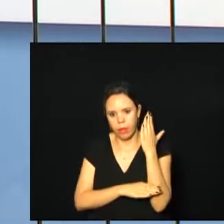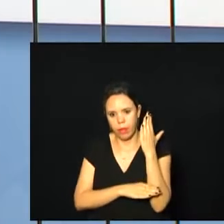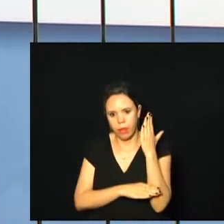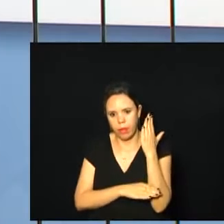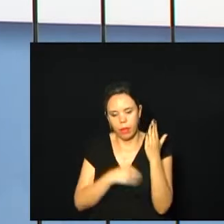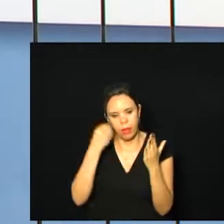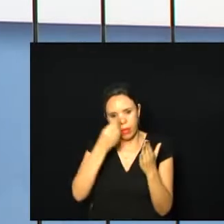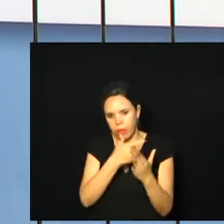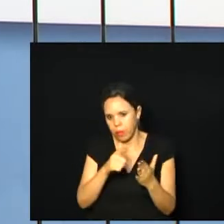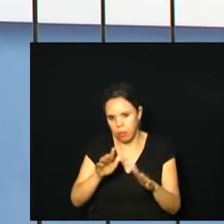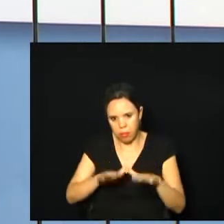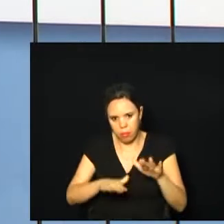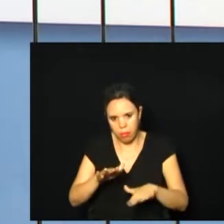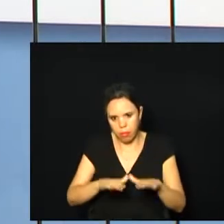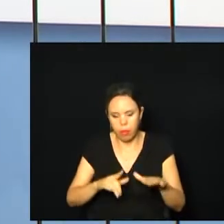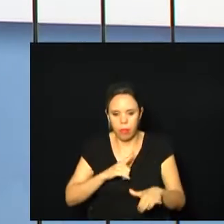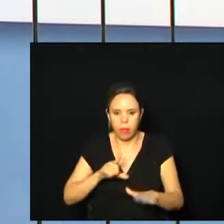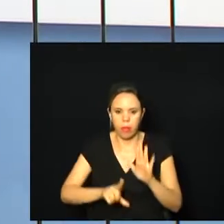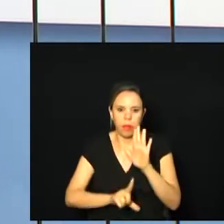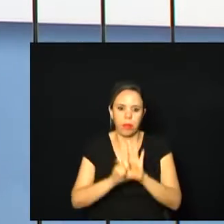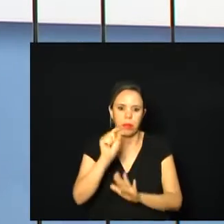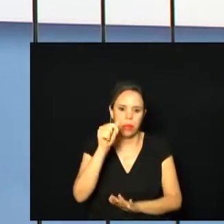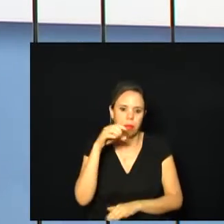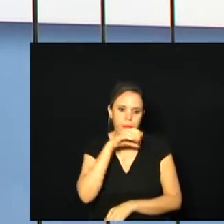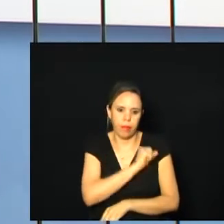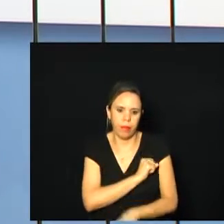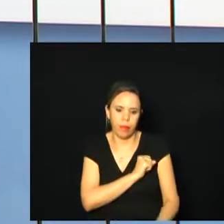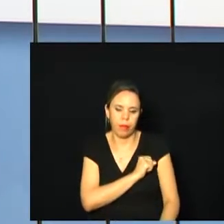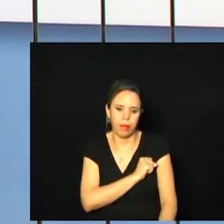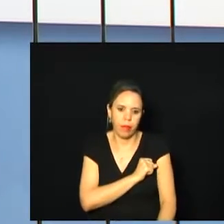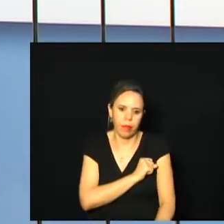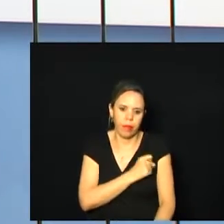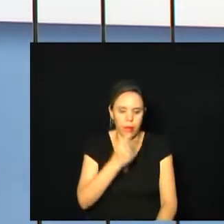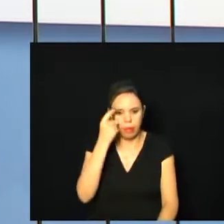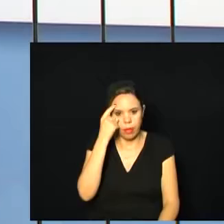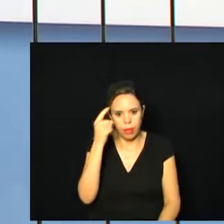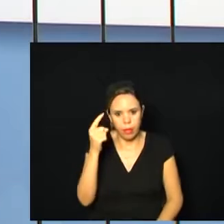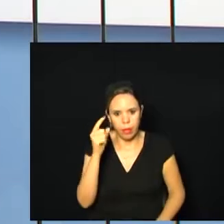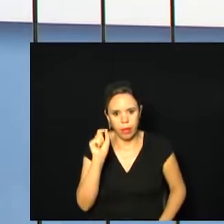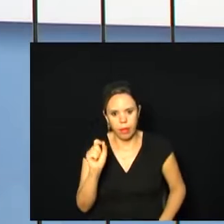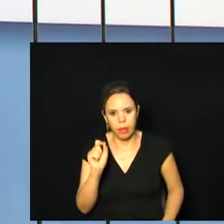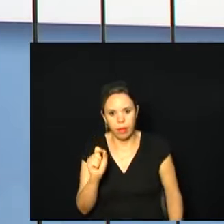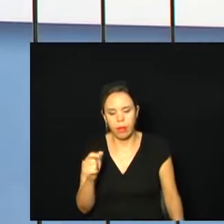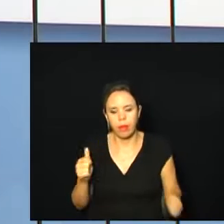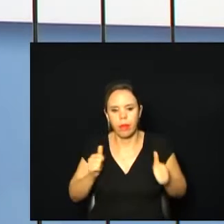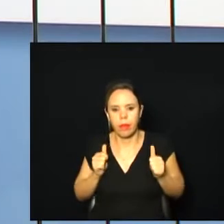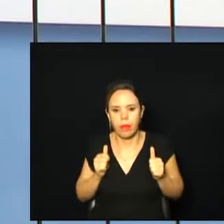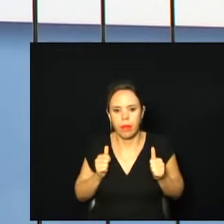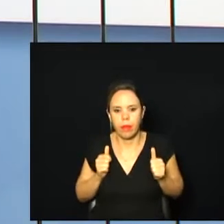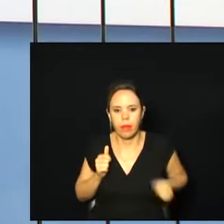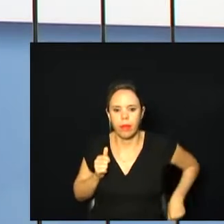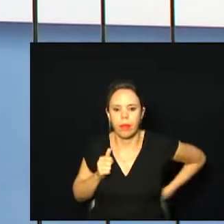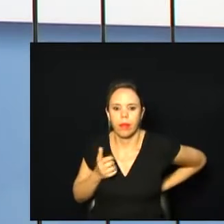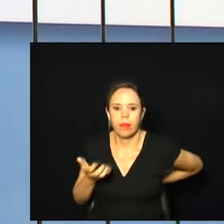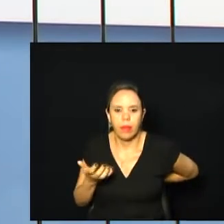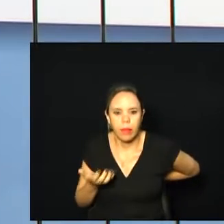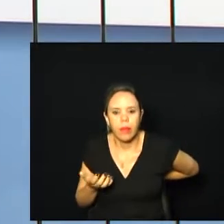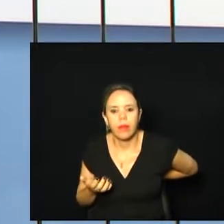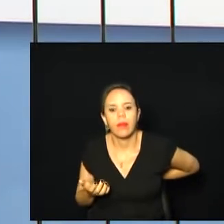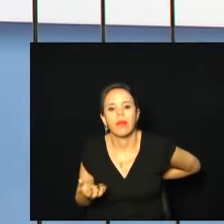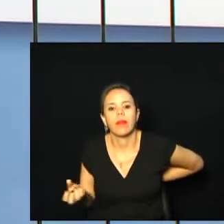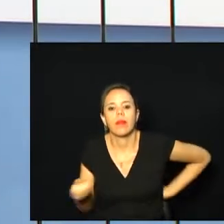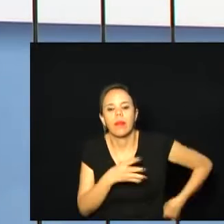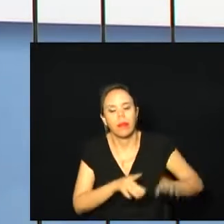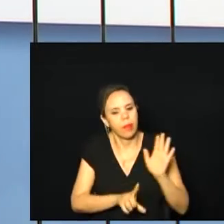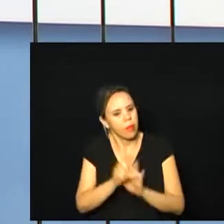sem experiência, a terem uma renda imediata. É ideal para quem está desempregado e busca uma nova fonte